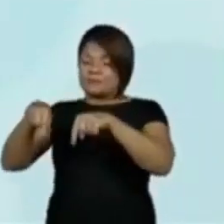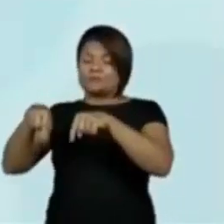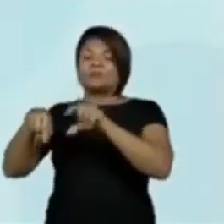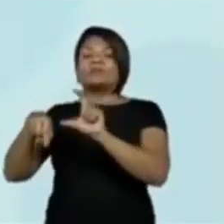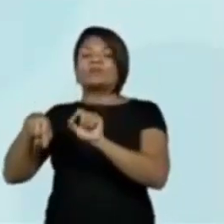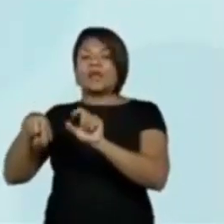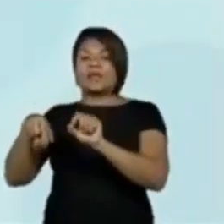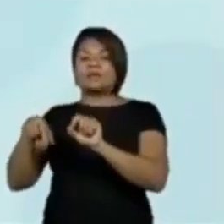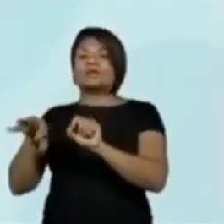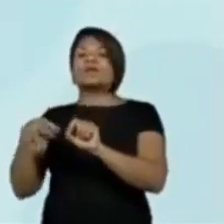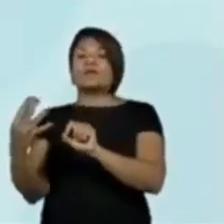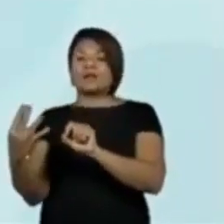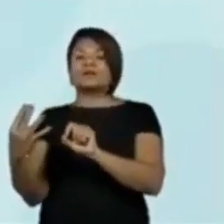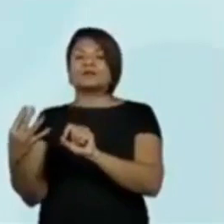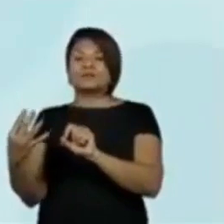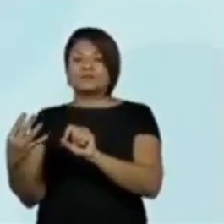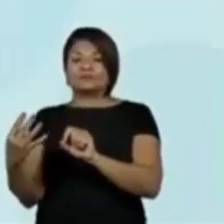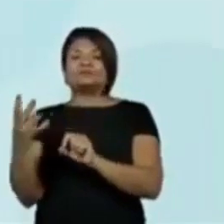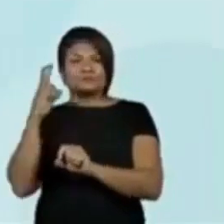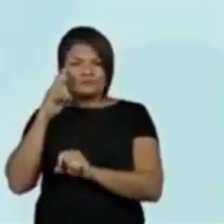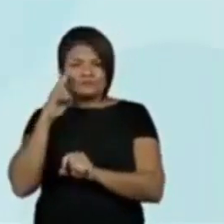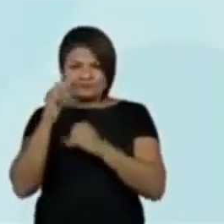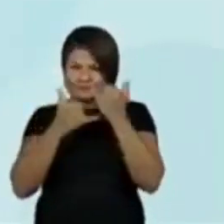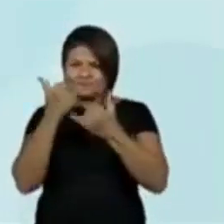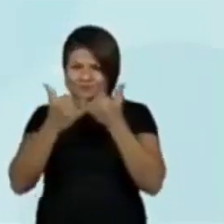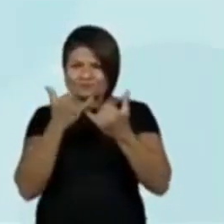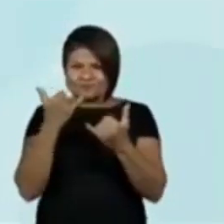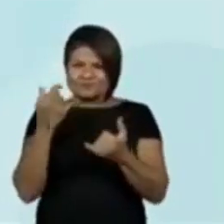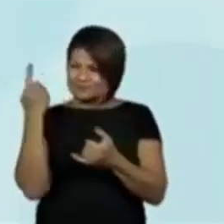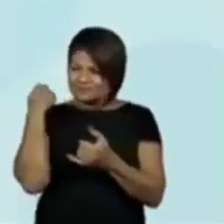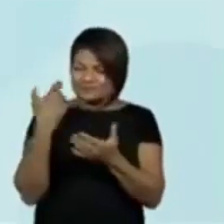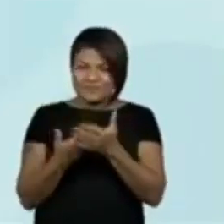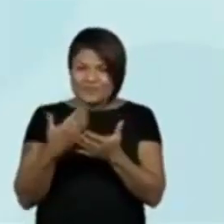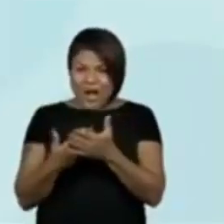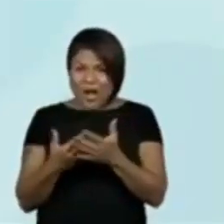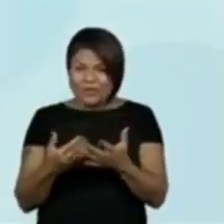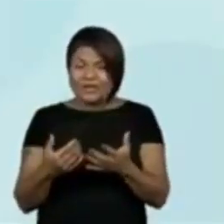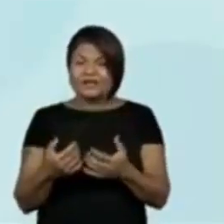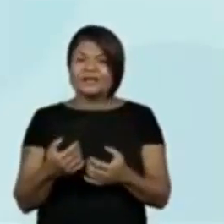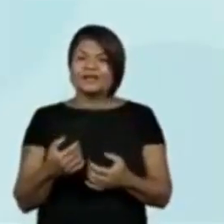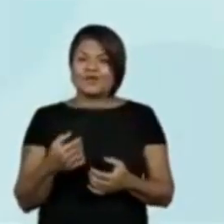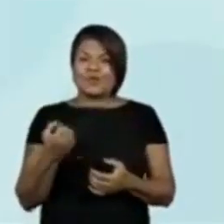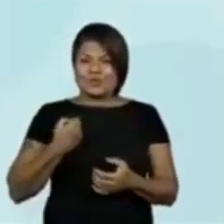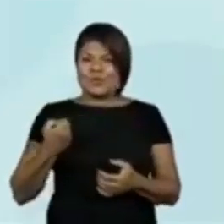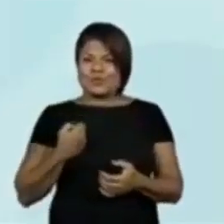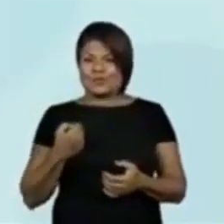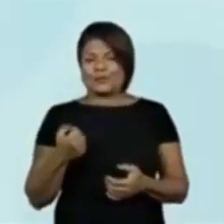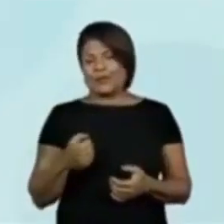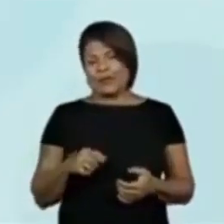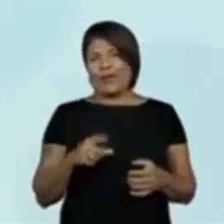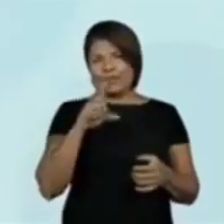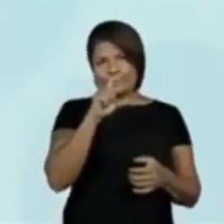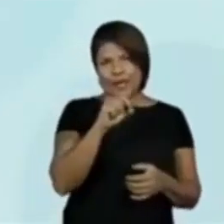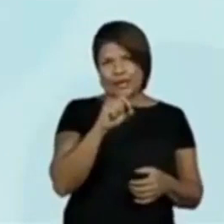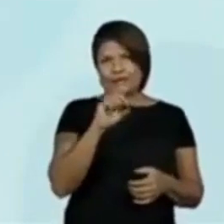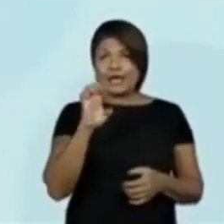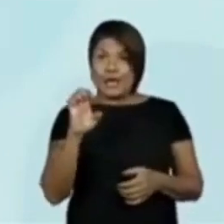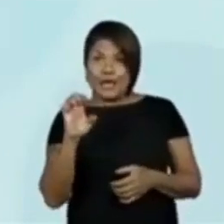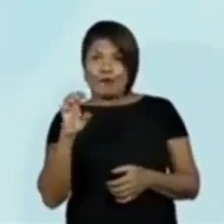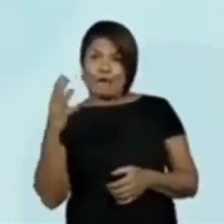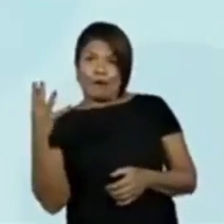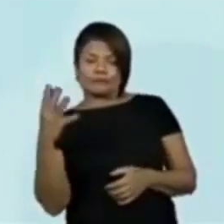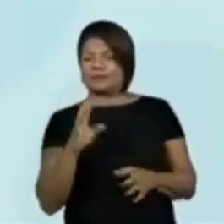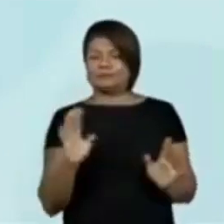mais 4. Eu até brinquei com esse número, não é? Vocês devem lembrar, porque esse numeral, a gente não fala 10 e 4,